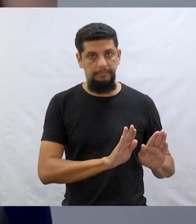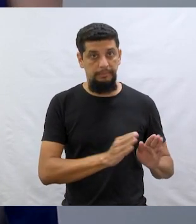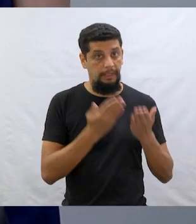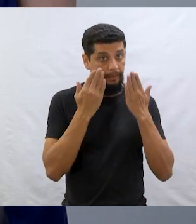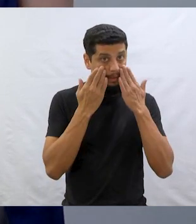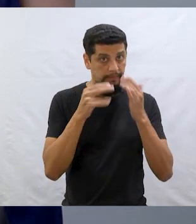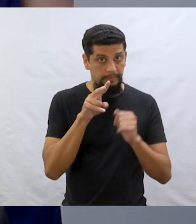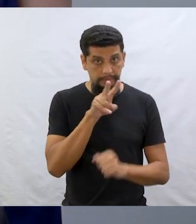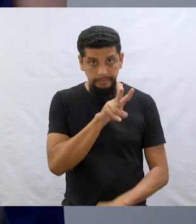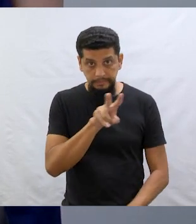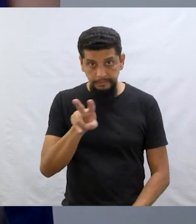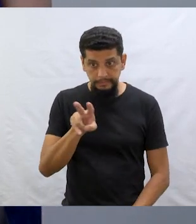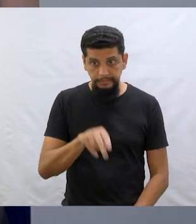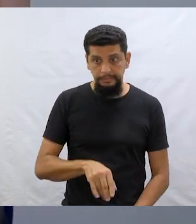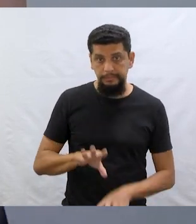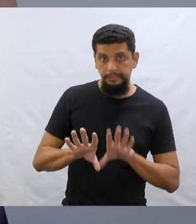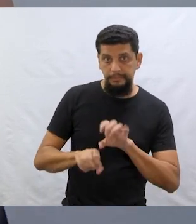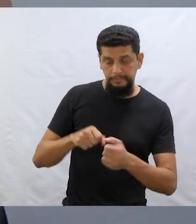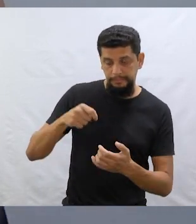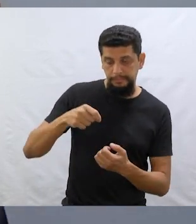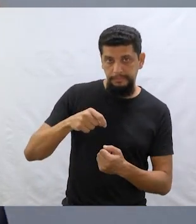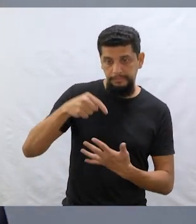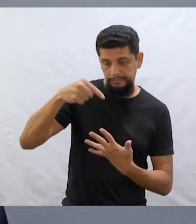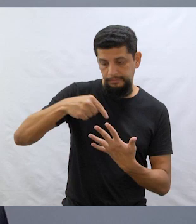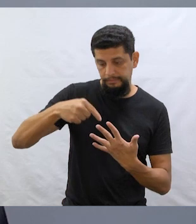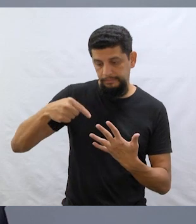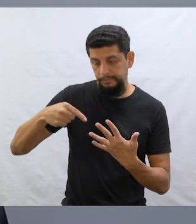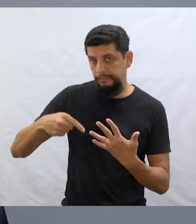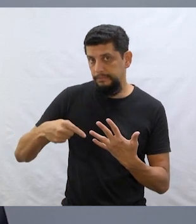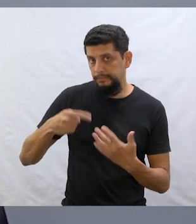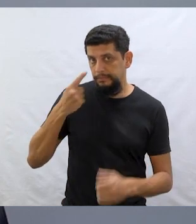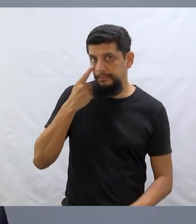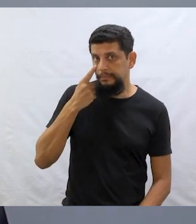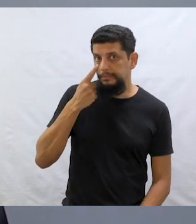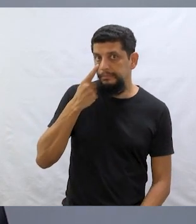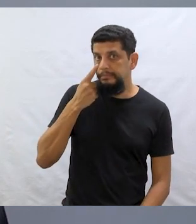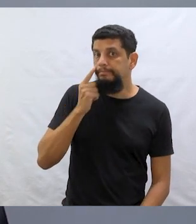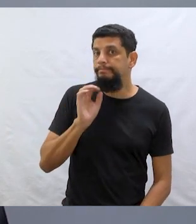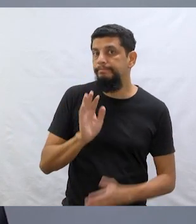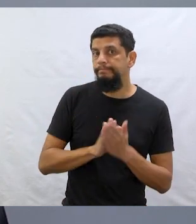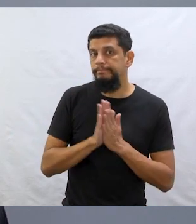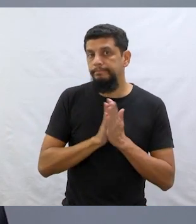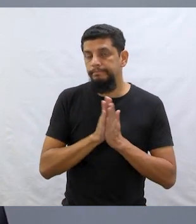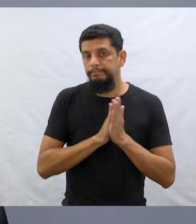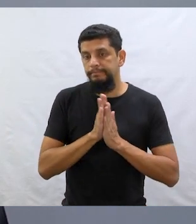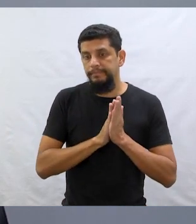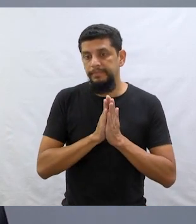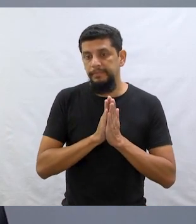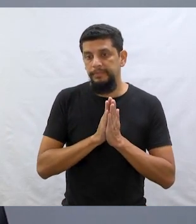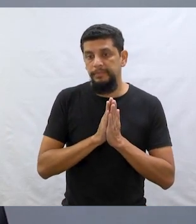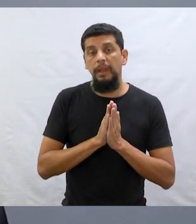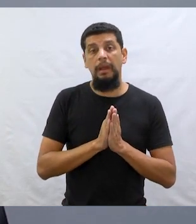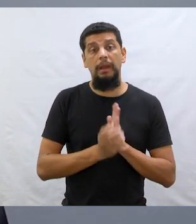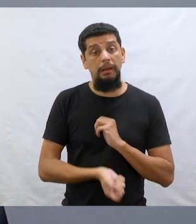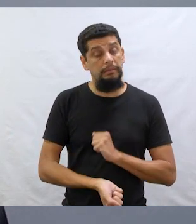na frente. Eu vou pegar um outro. Que será? Outra surpresa.